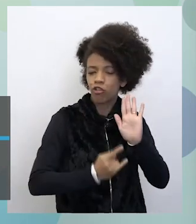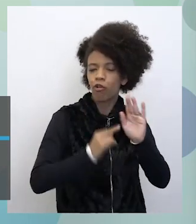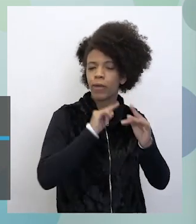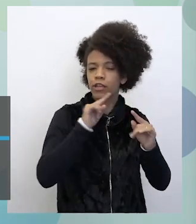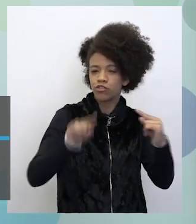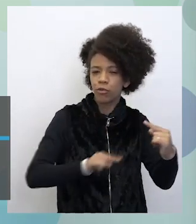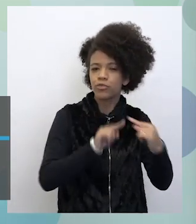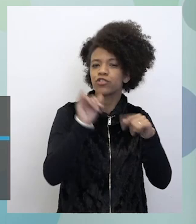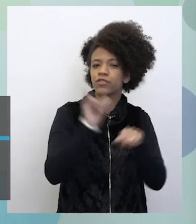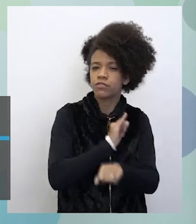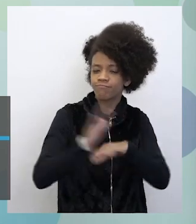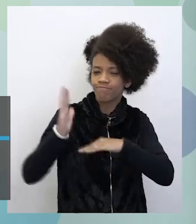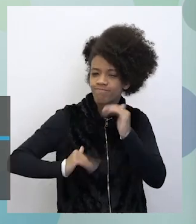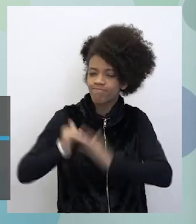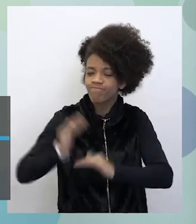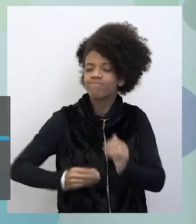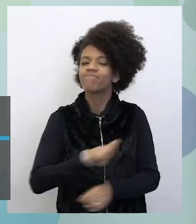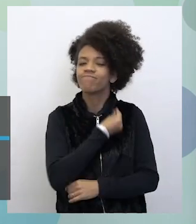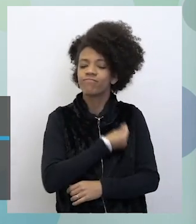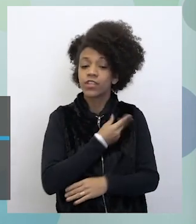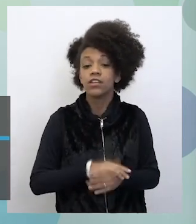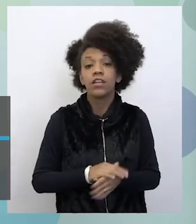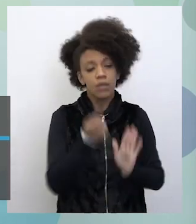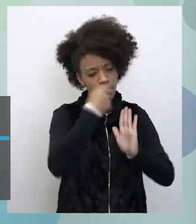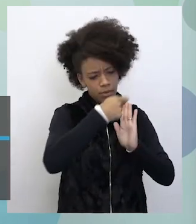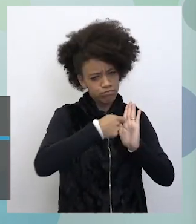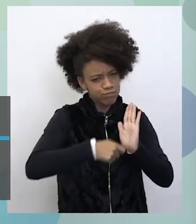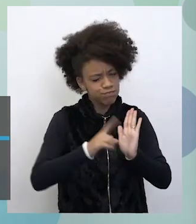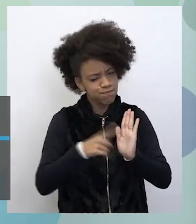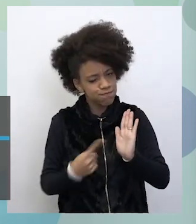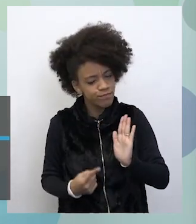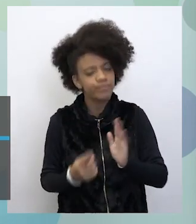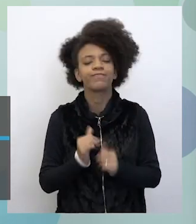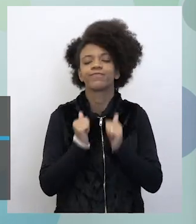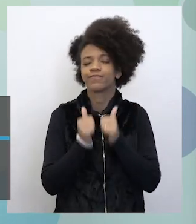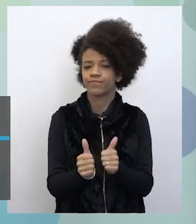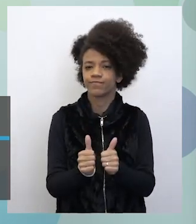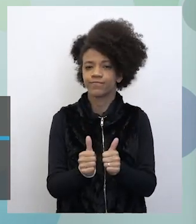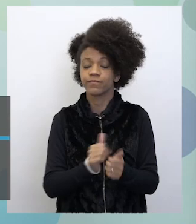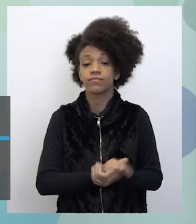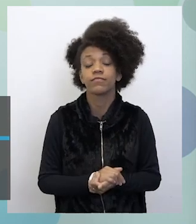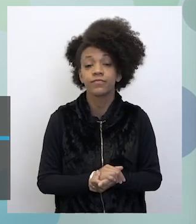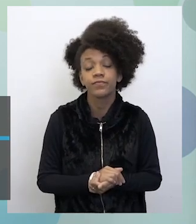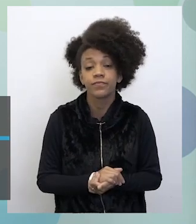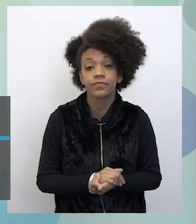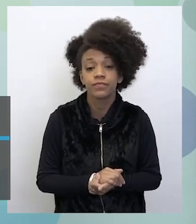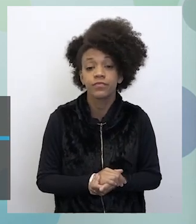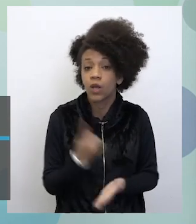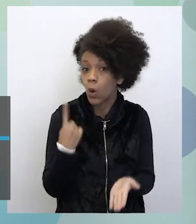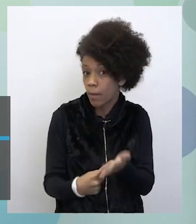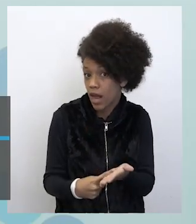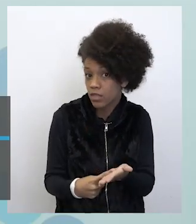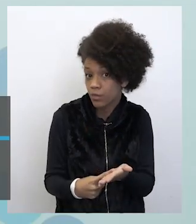e vivências dessas outras competências e façam um preenchimento aí no caderno ou no diário de práticas de vivências. Tudo bem?